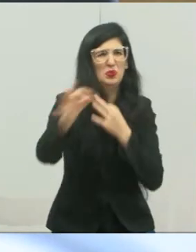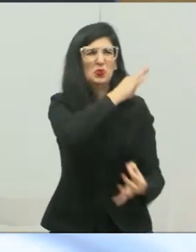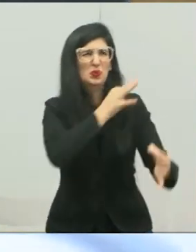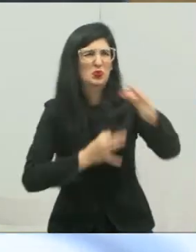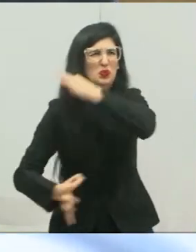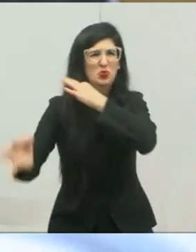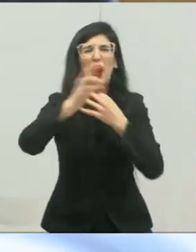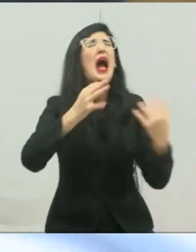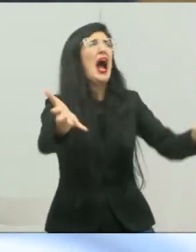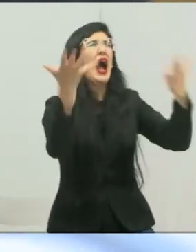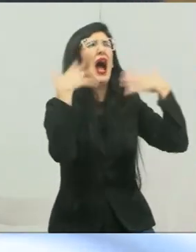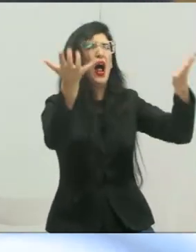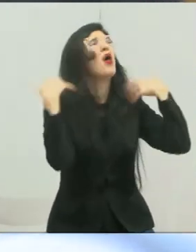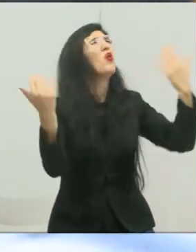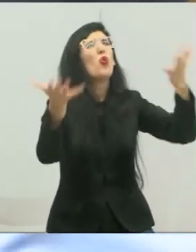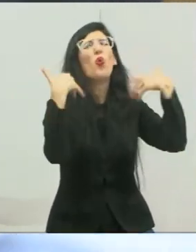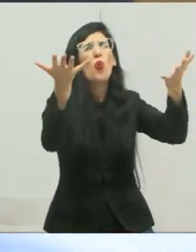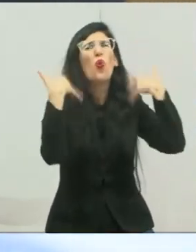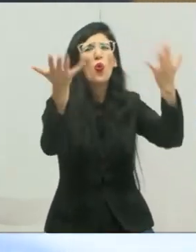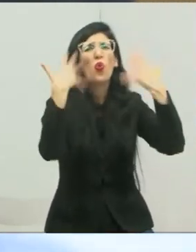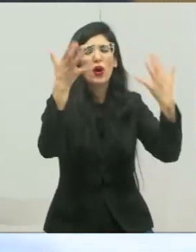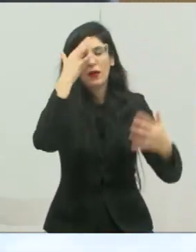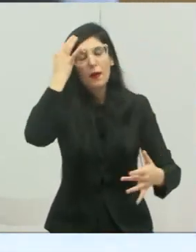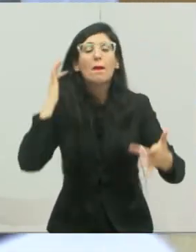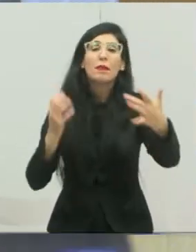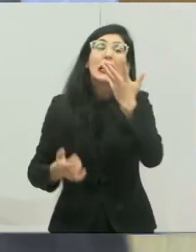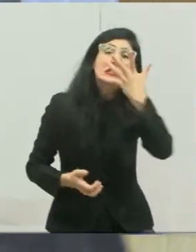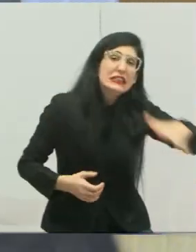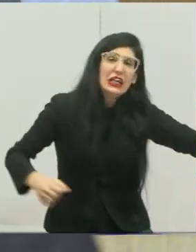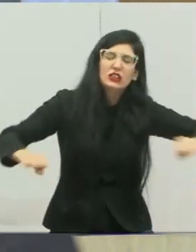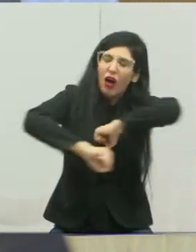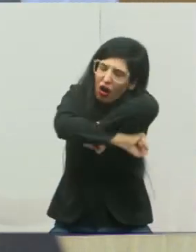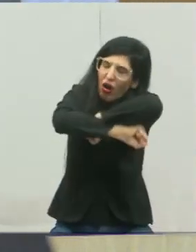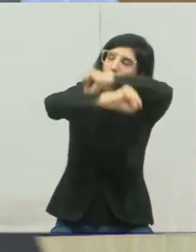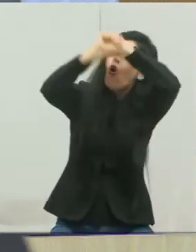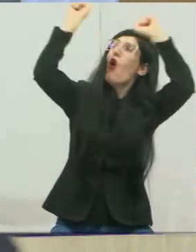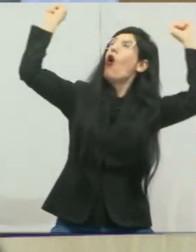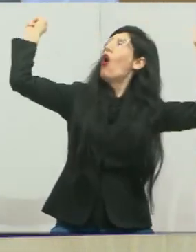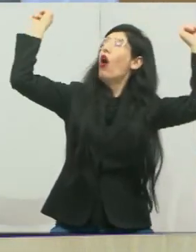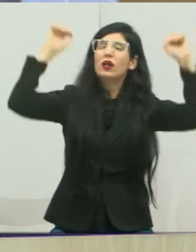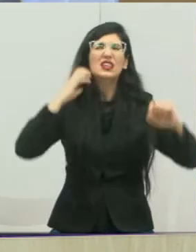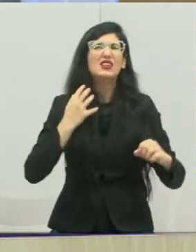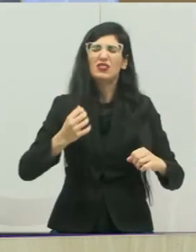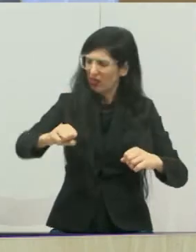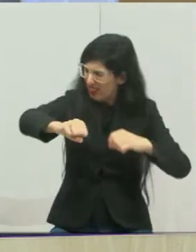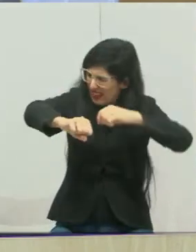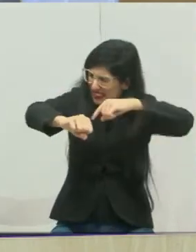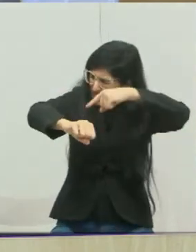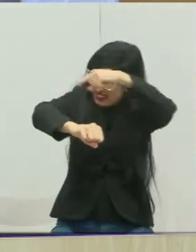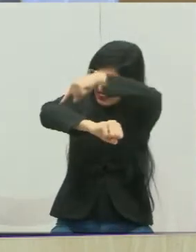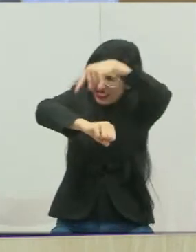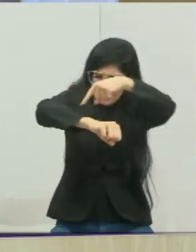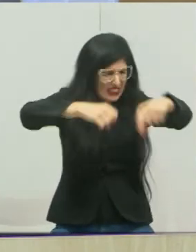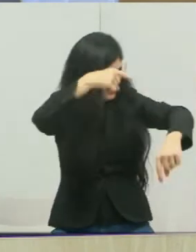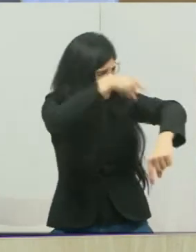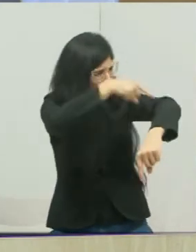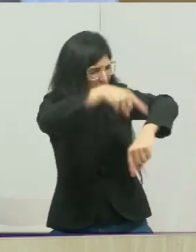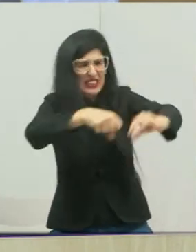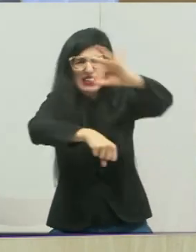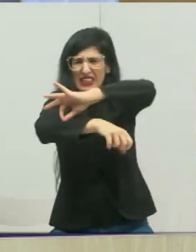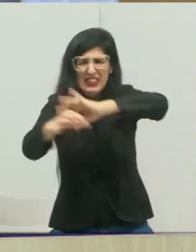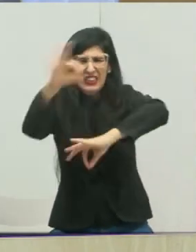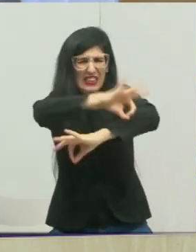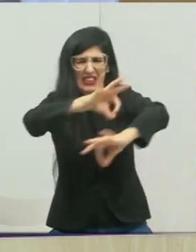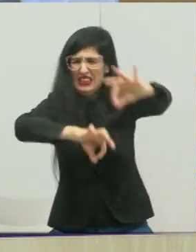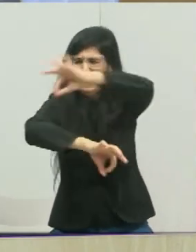atacam a todos, inclusive as crianças que acordam irremediavelmente com uma picada, além dos sustos dos inseticidas que